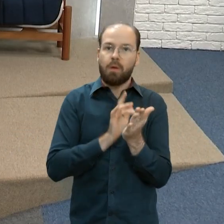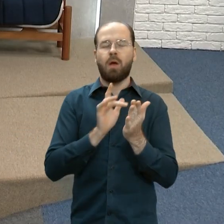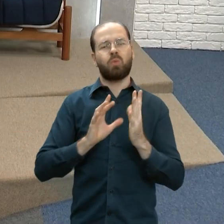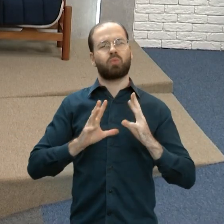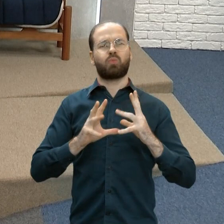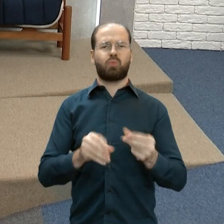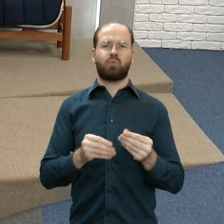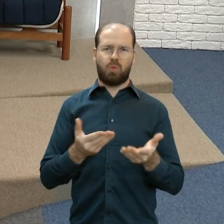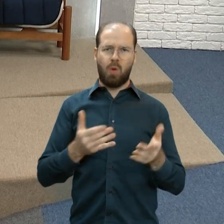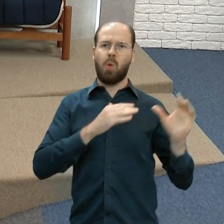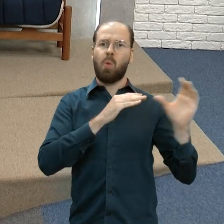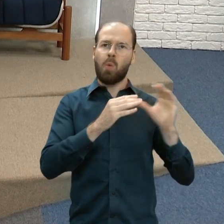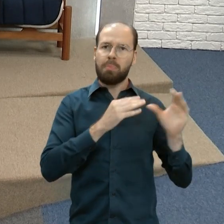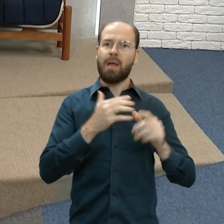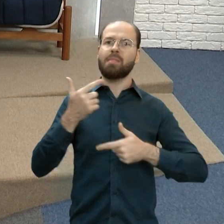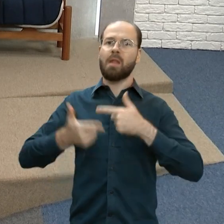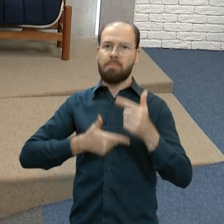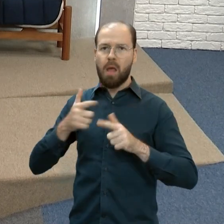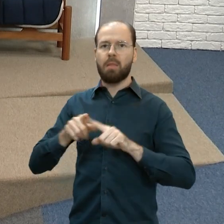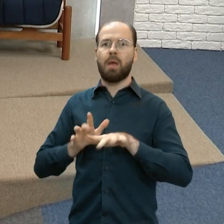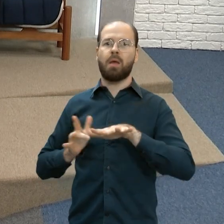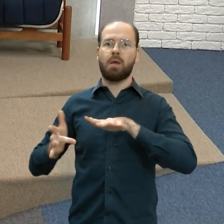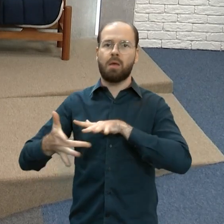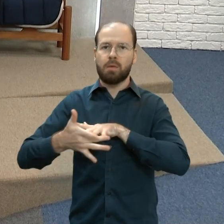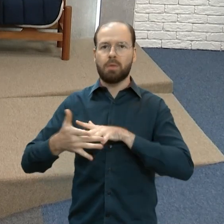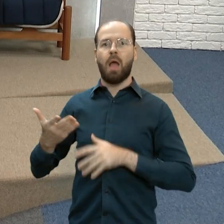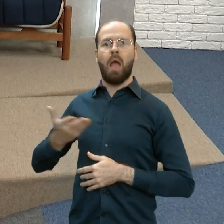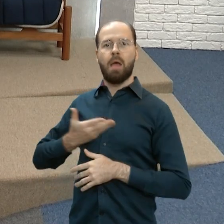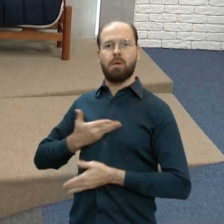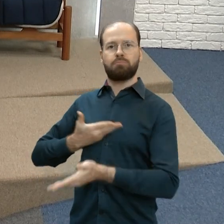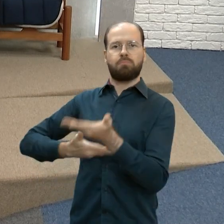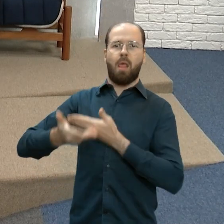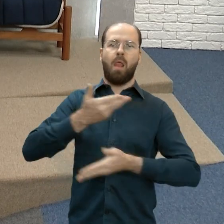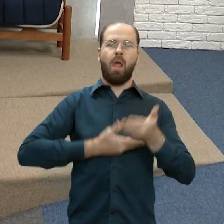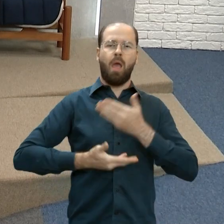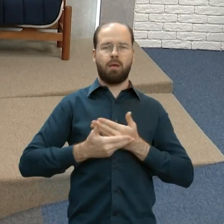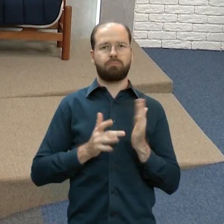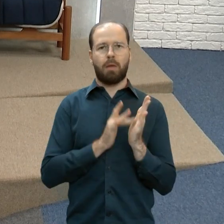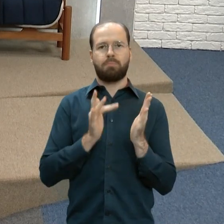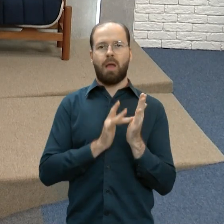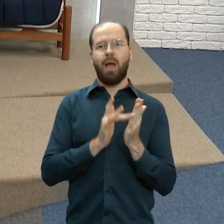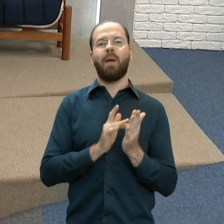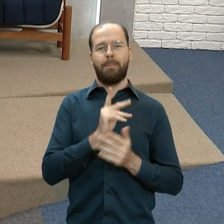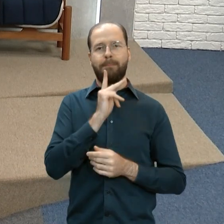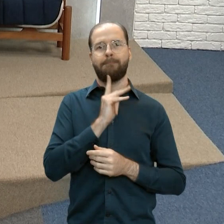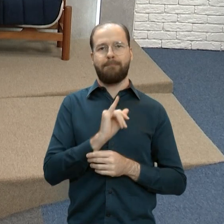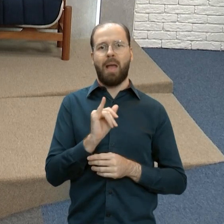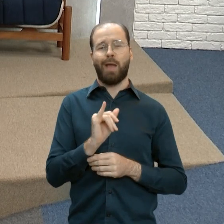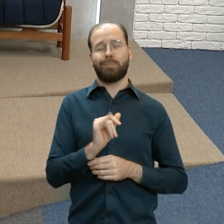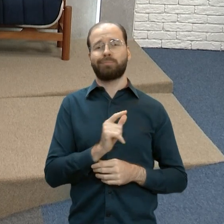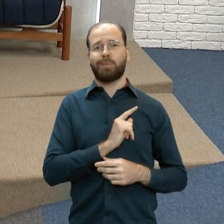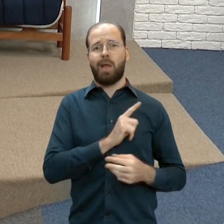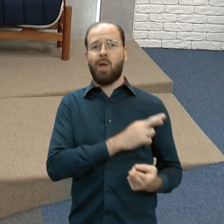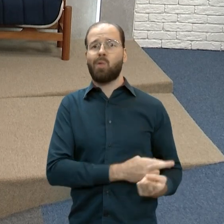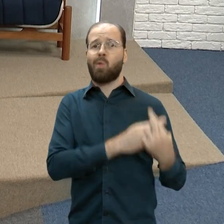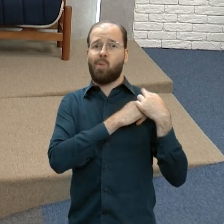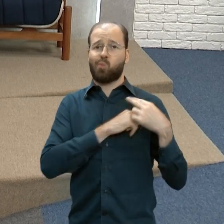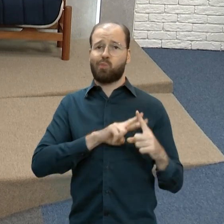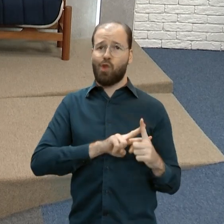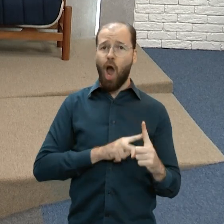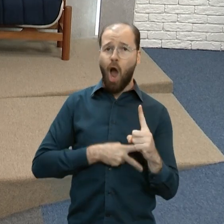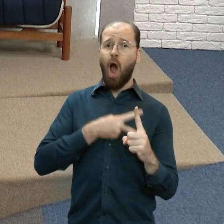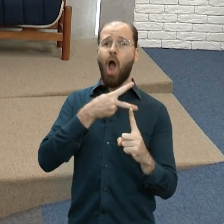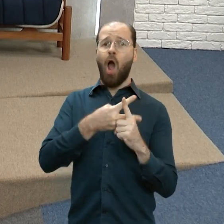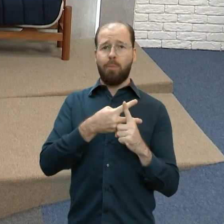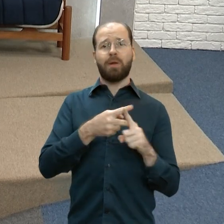nas nossas relações sociais de amizade, enfim. Então acaba que os pais também têm essa responsabilidade e tem que ter a